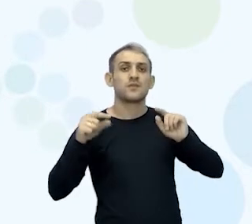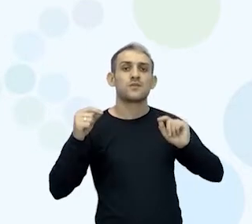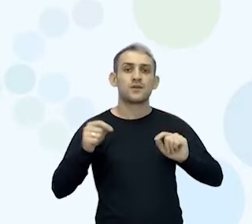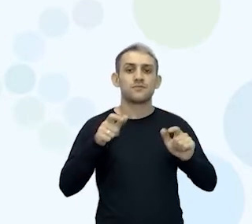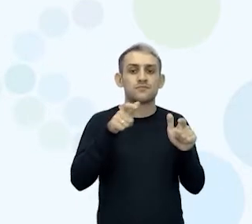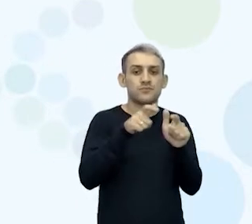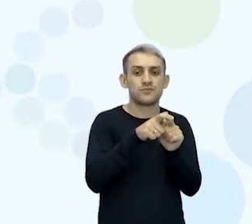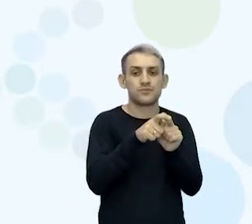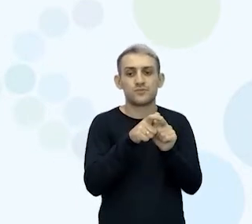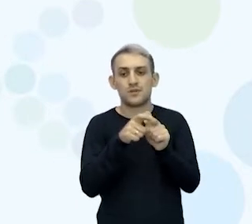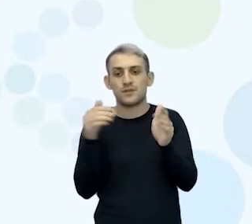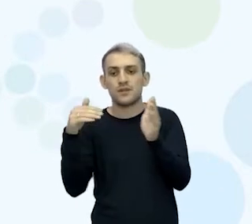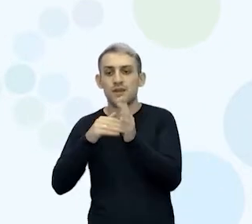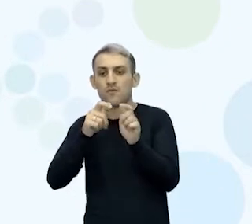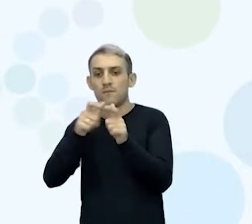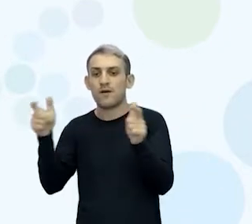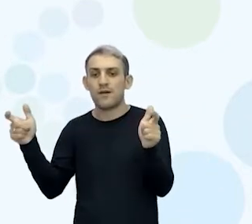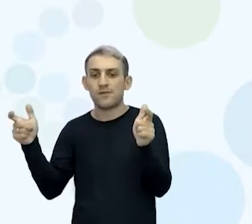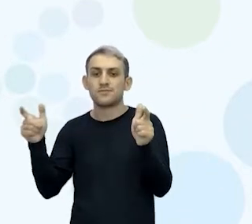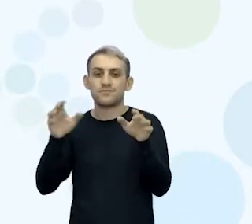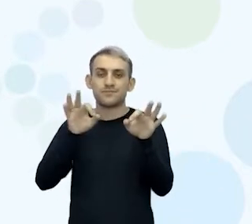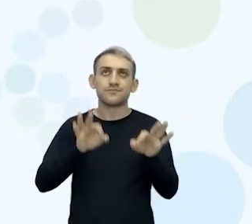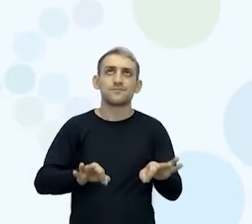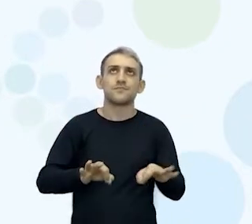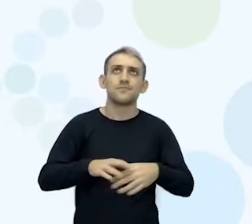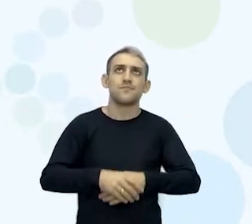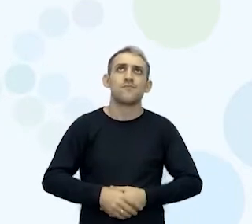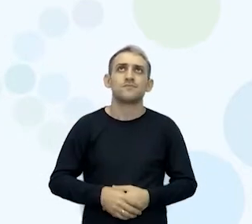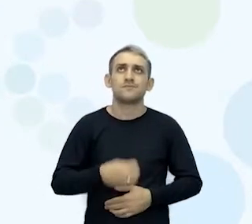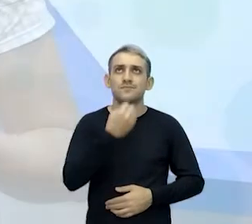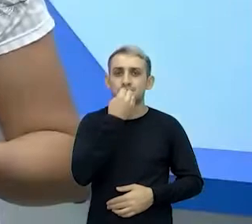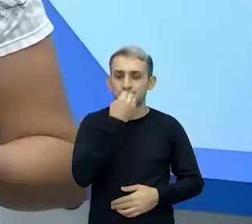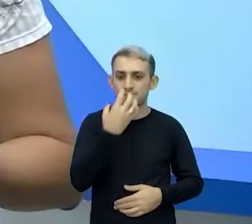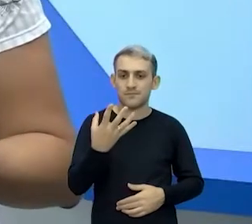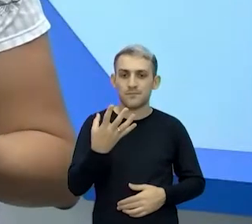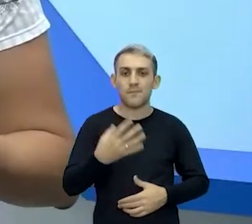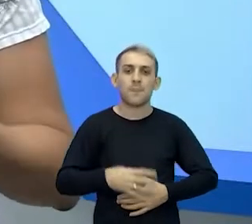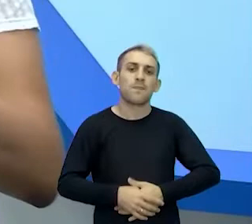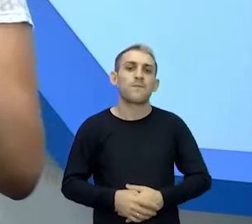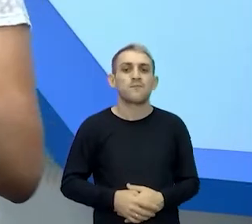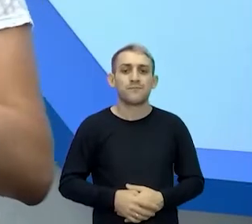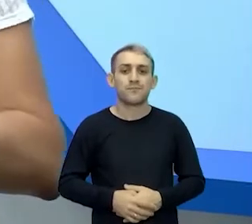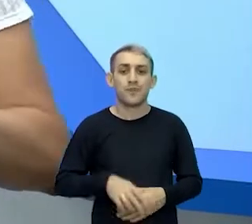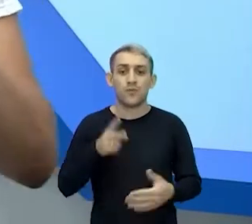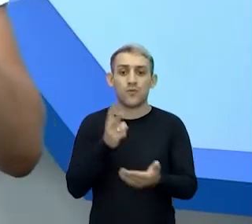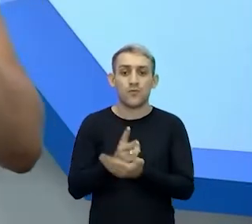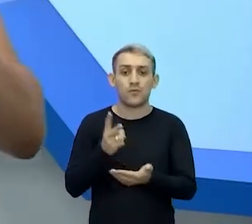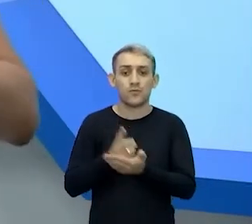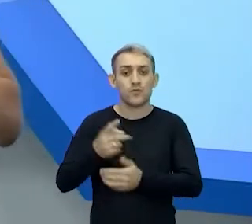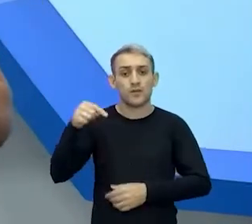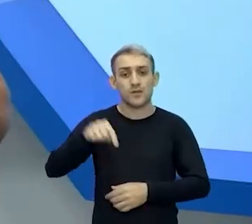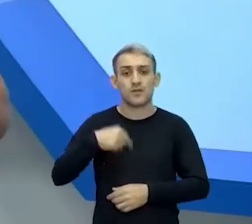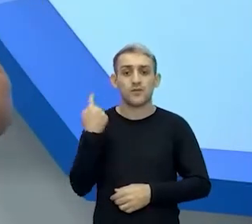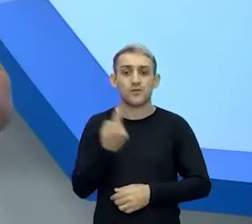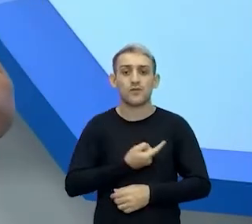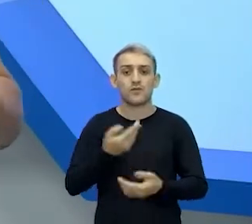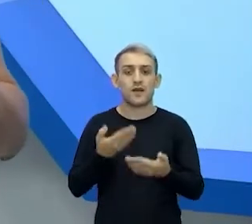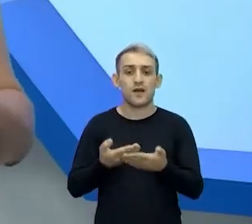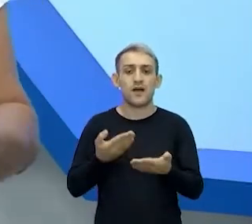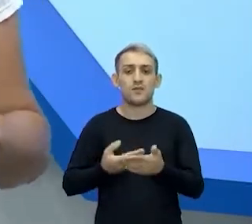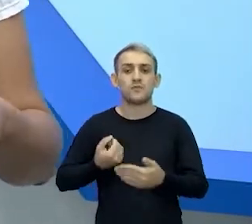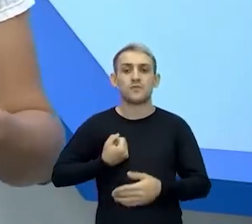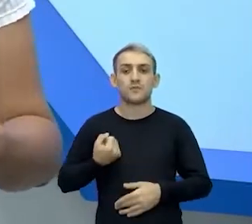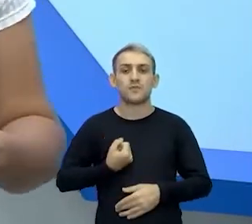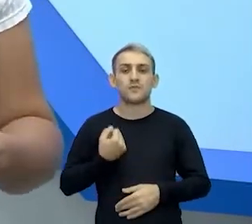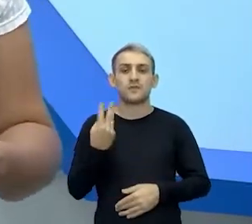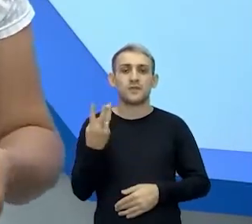micro ao macro. Muito bem. Bom, continuando aí, nós estamos na nossa aula 3